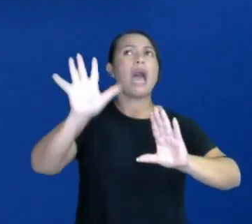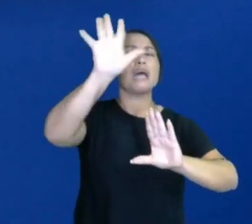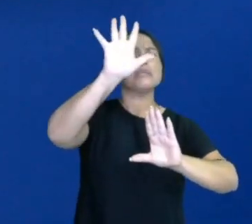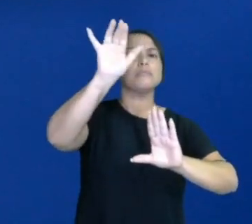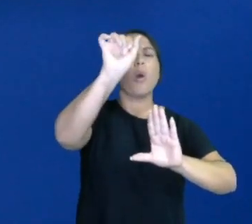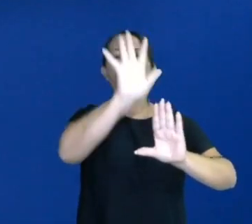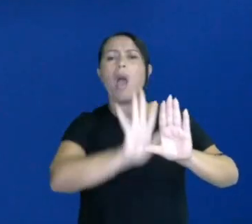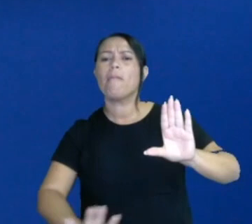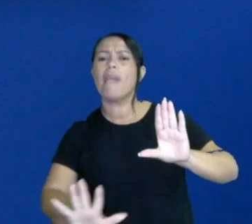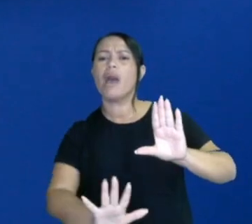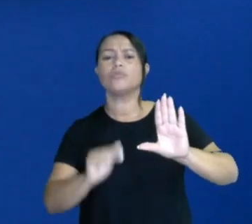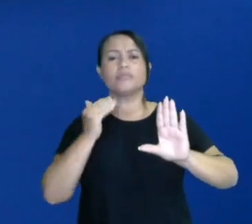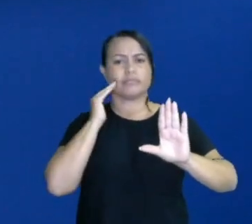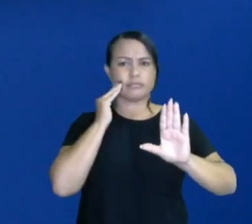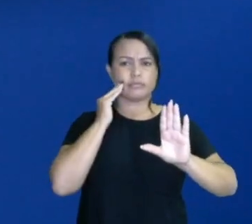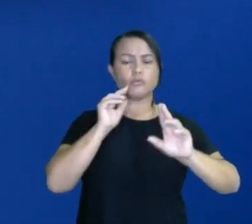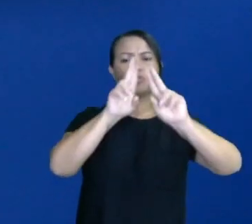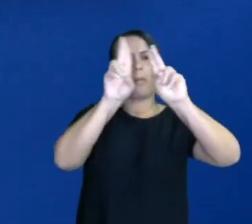abaixo dele.